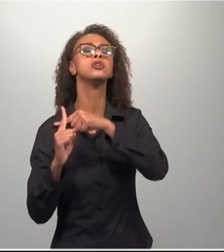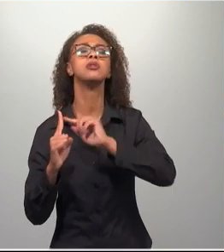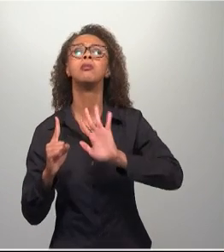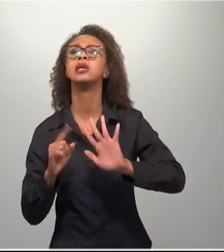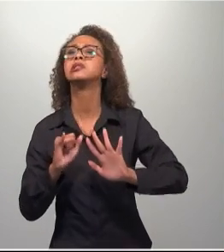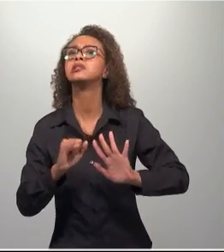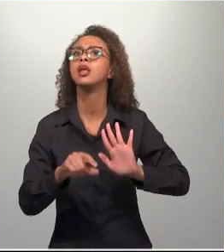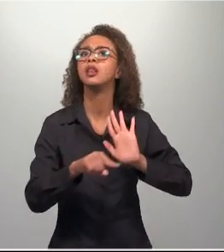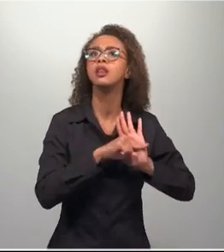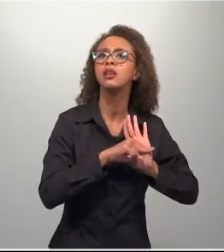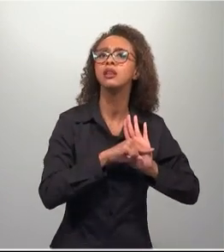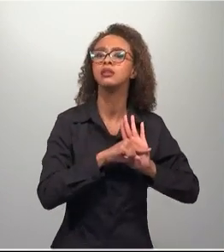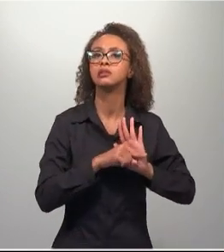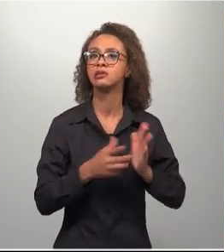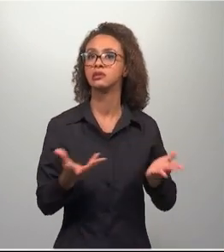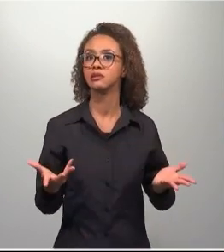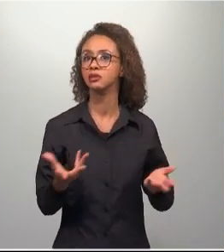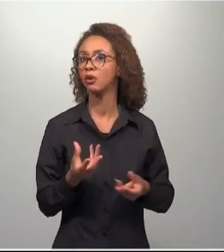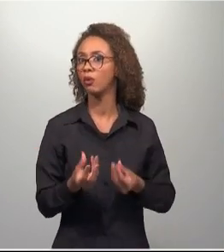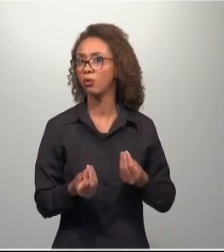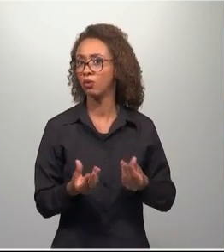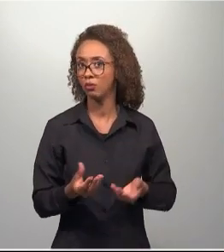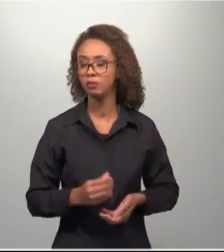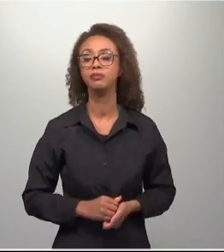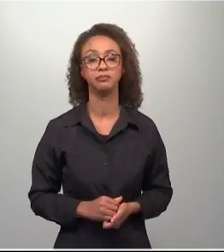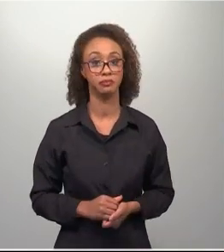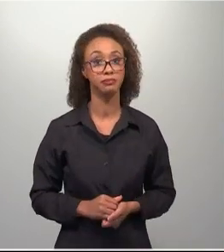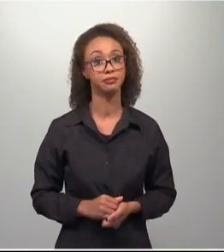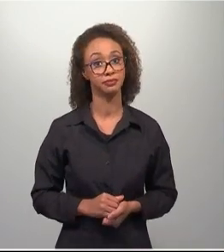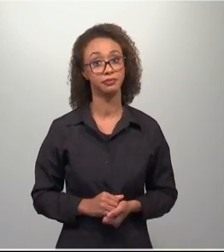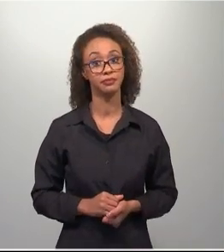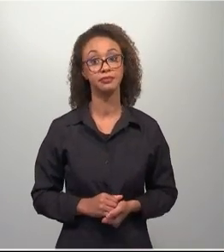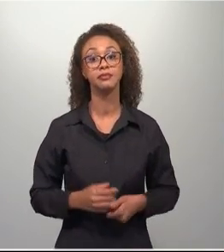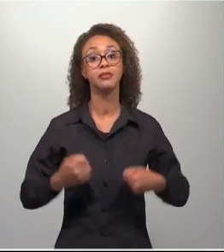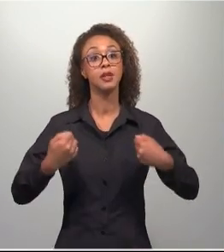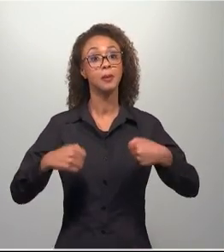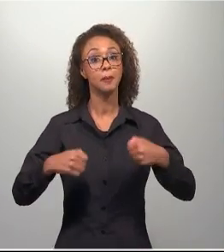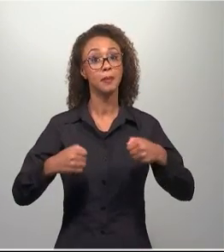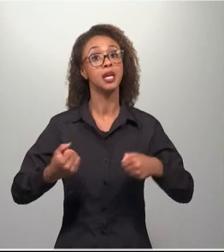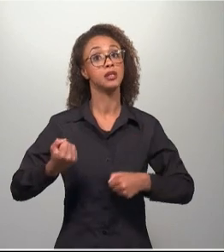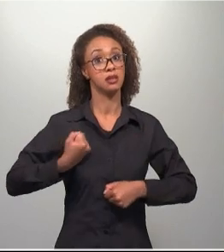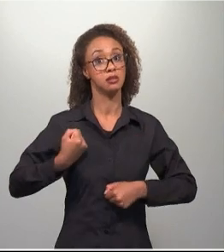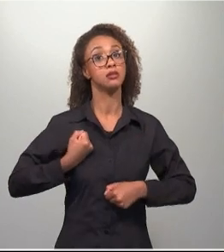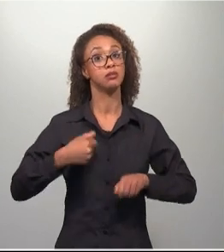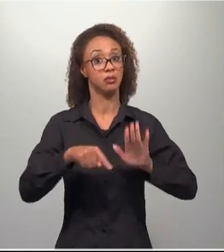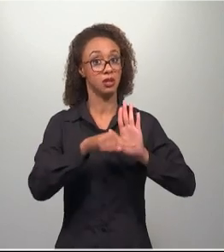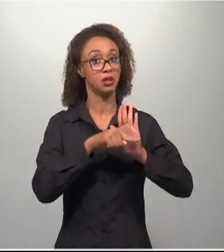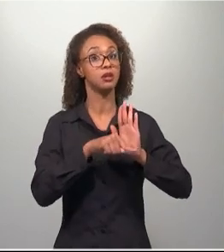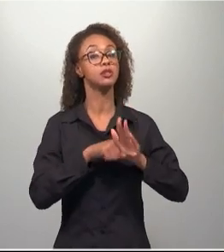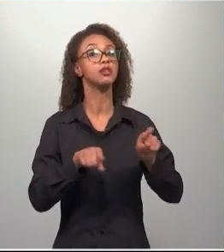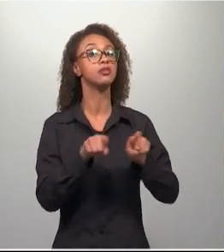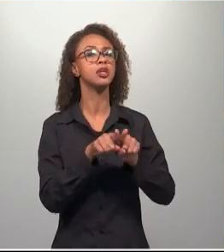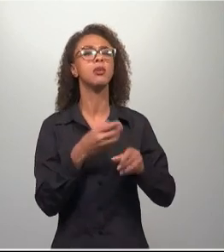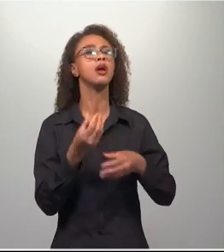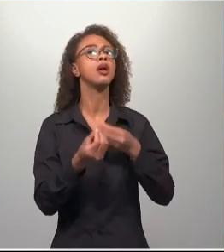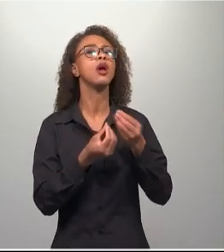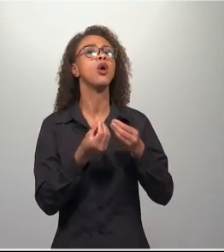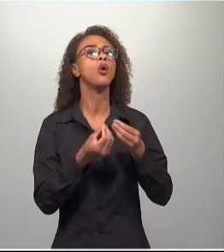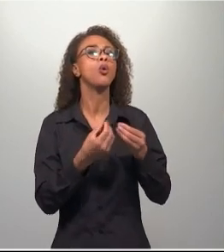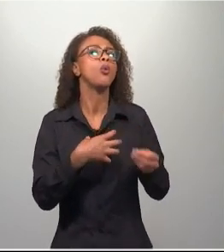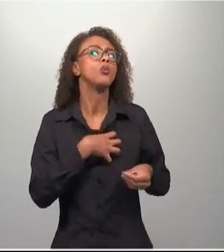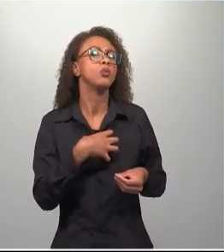negativos como é que eu faço eu tenho que ter uma representação de números negativos esses números negativos podem ter uma